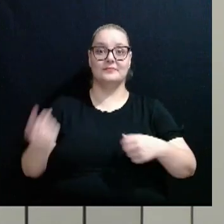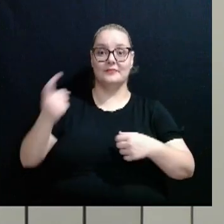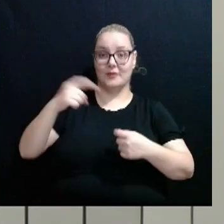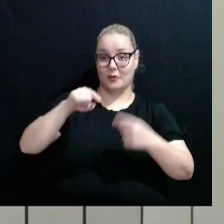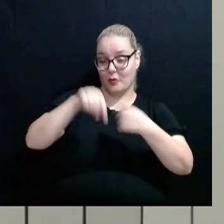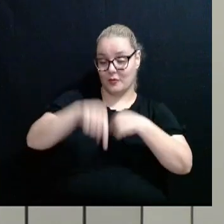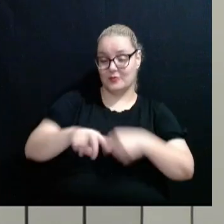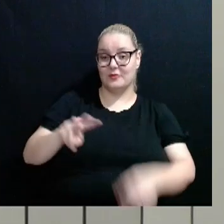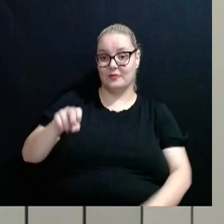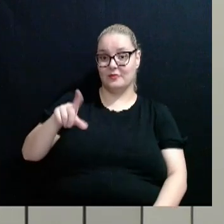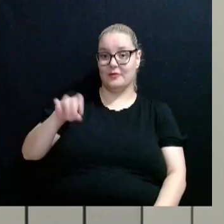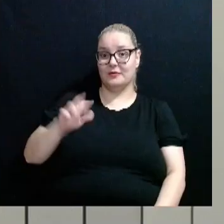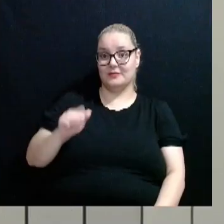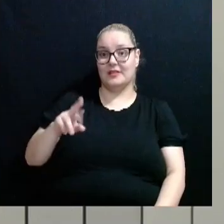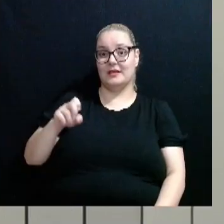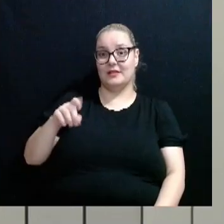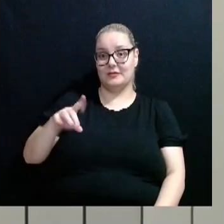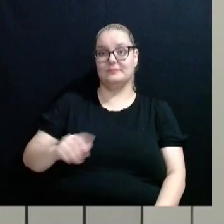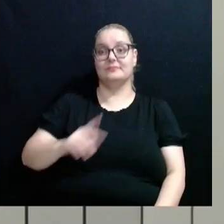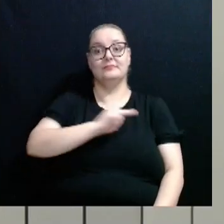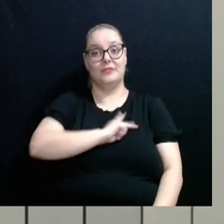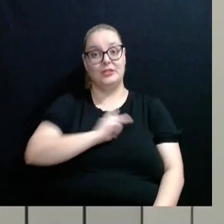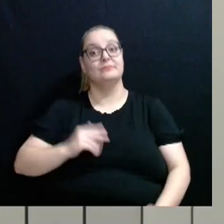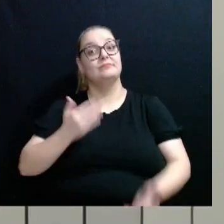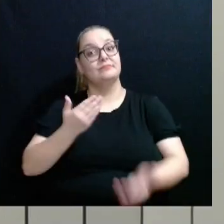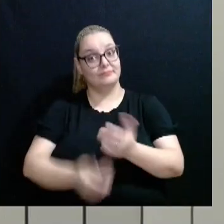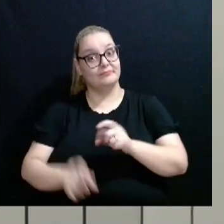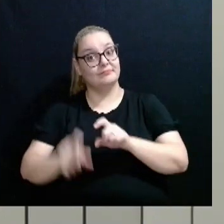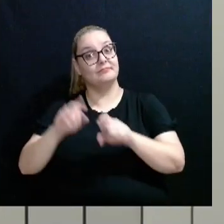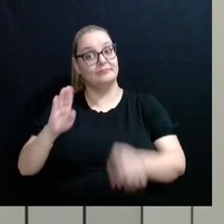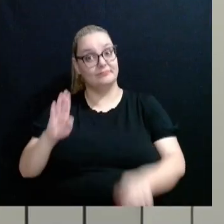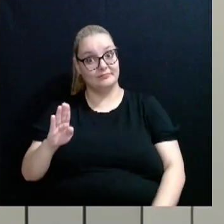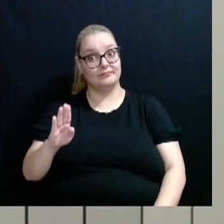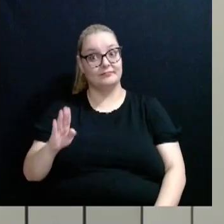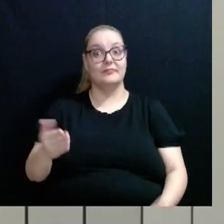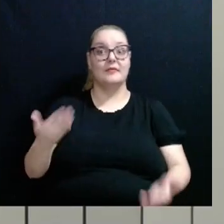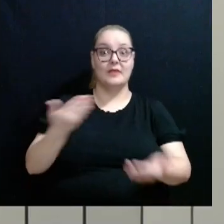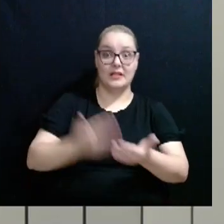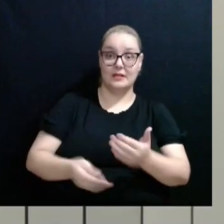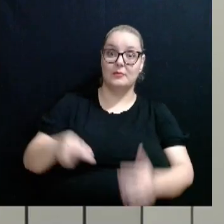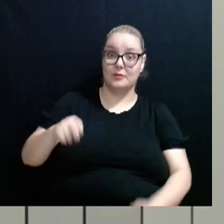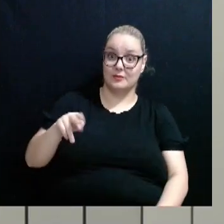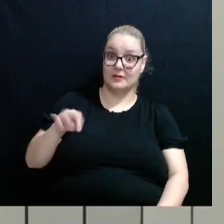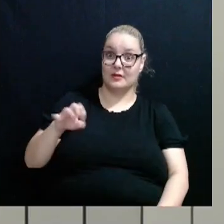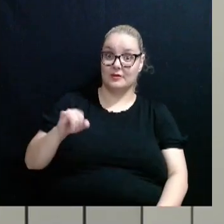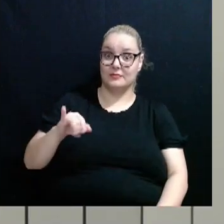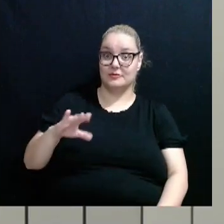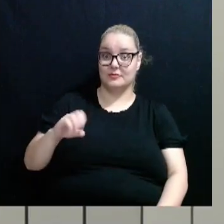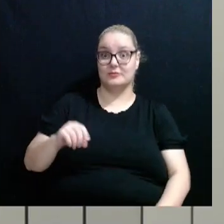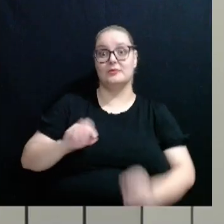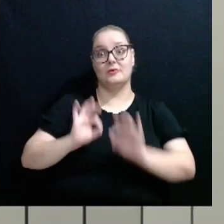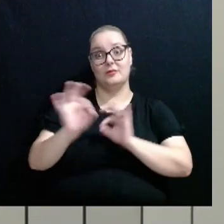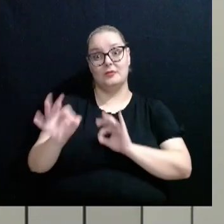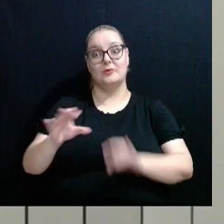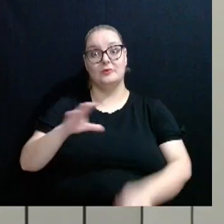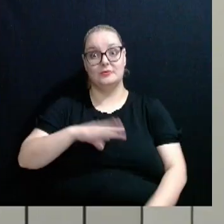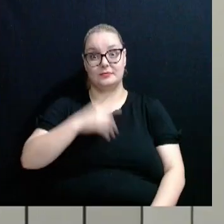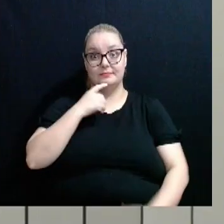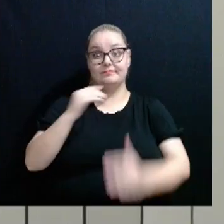Preta perdeu mais uma na Série B, desta vez para o Náutico, fora de casa, e entra agora na zona de rebaixamento.